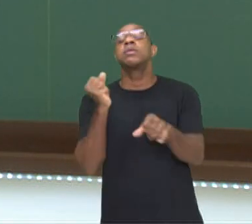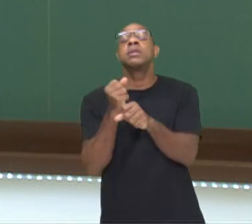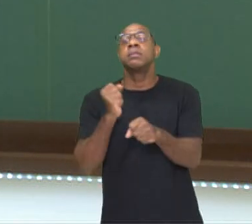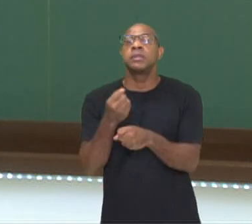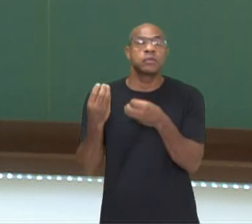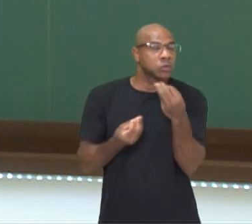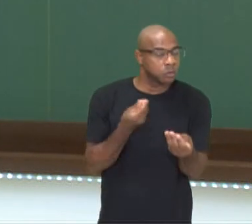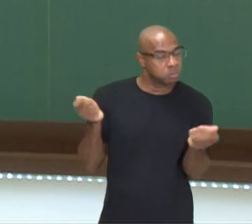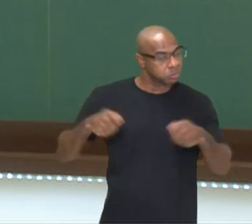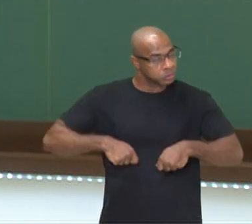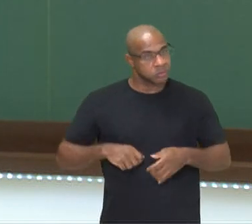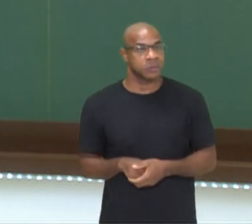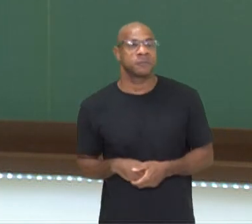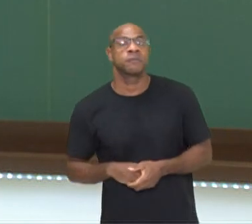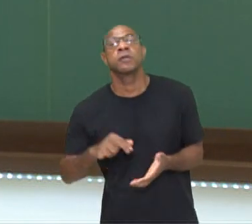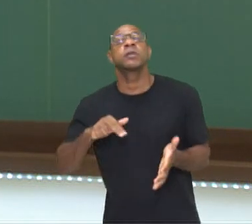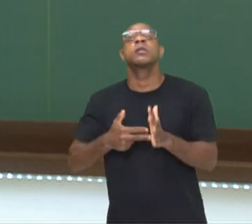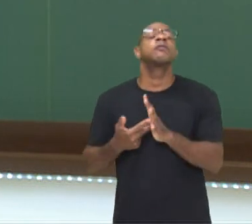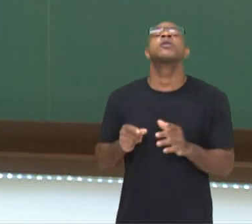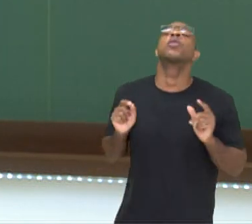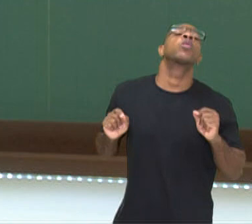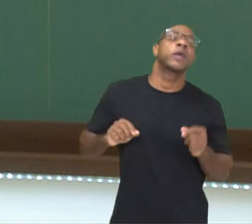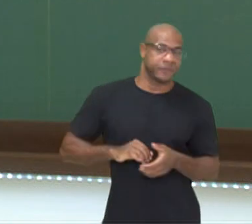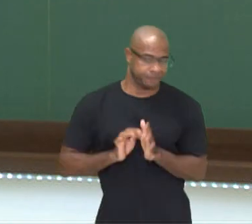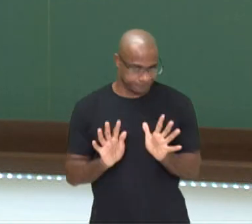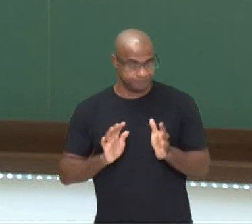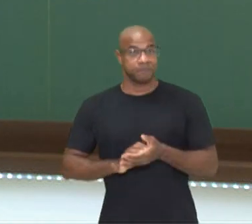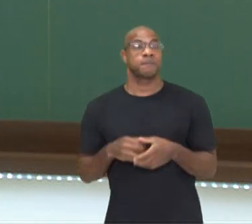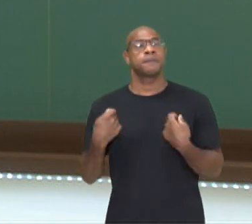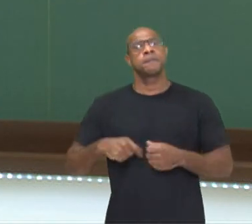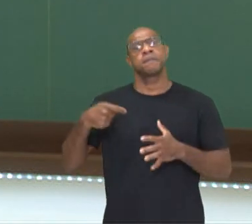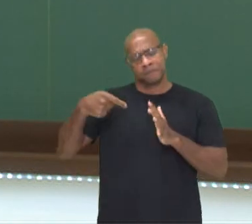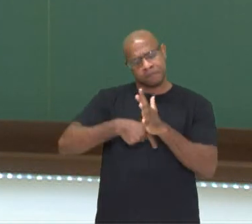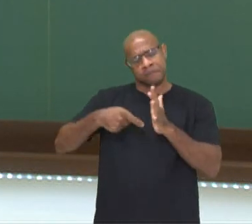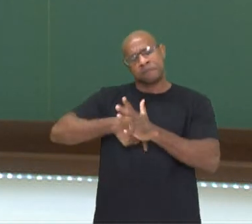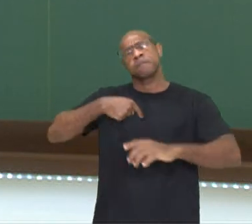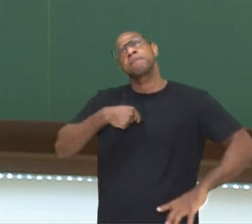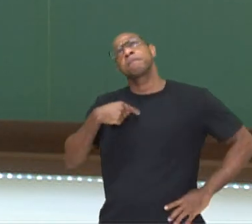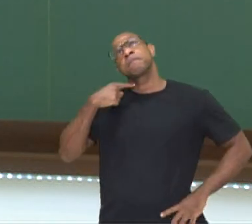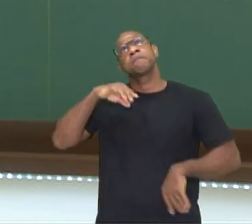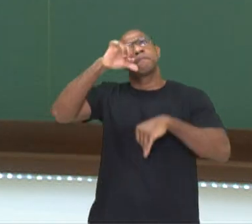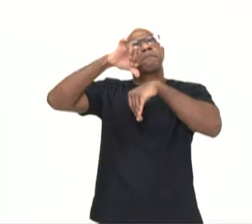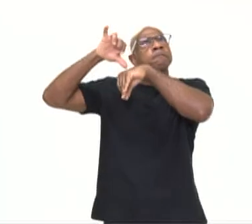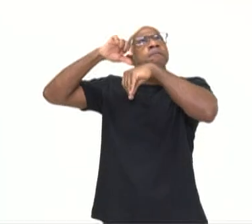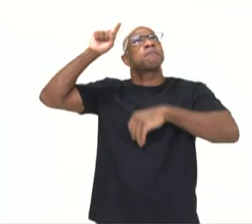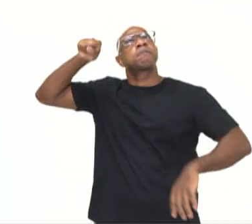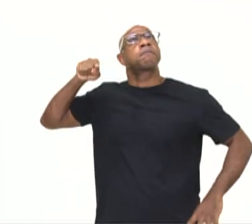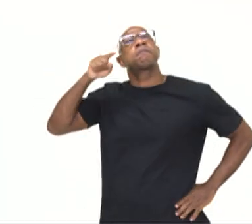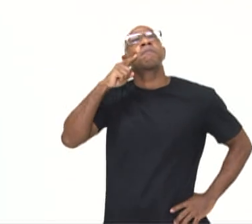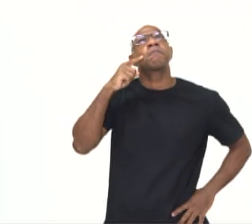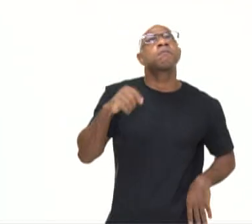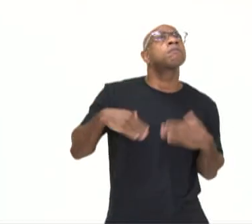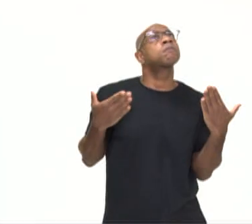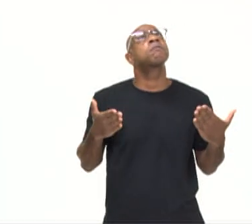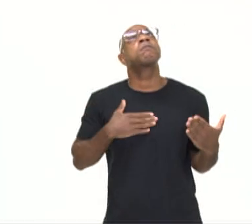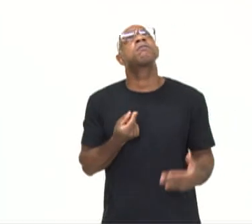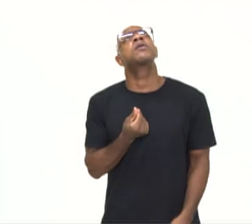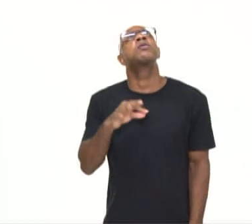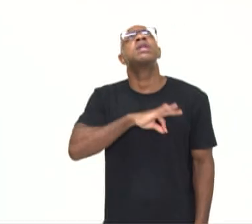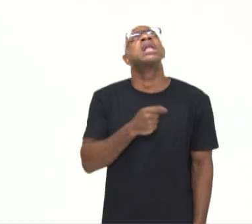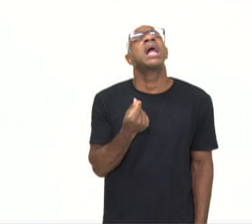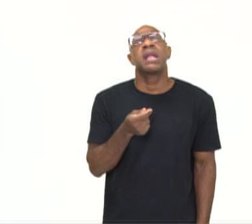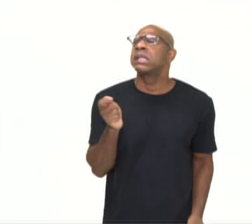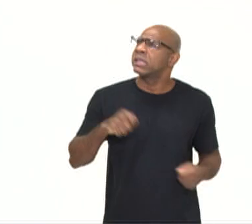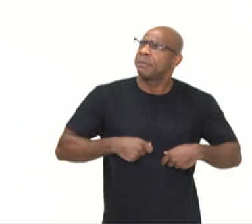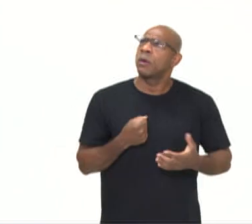certo? Isso significa o quê? Que você deve se perguntar algumas coisas. Primeiro, qual é a minha renda mensal? Você